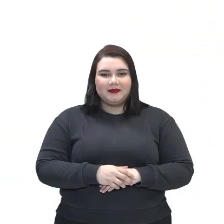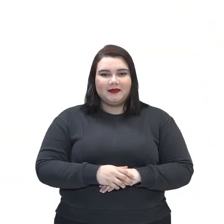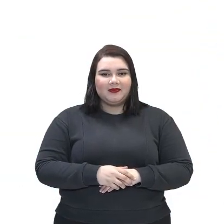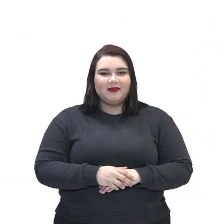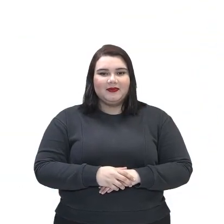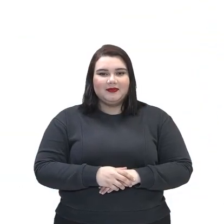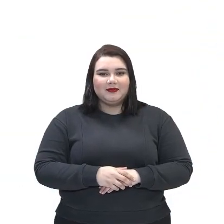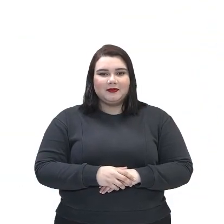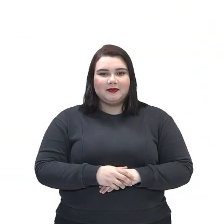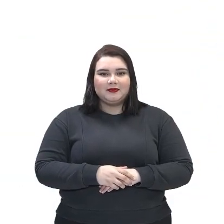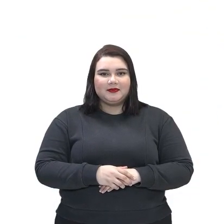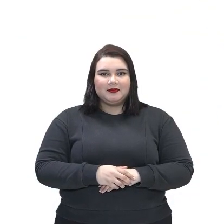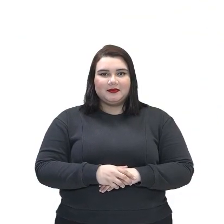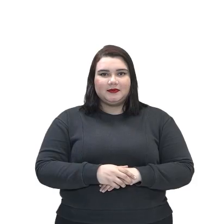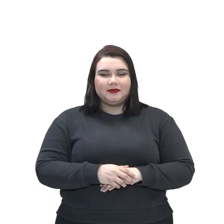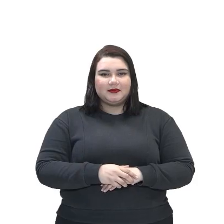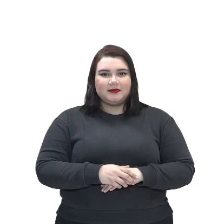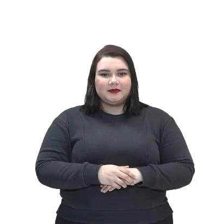Seven cups.